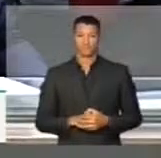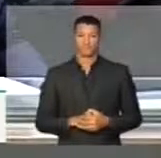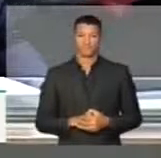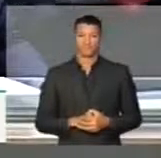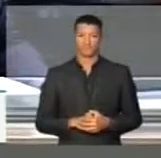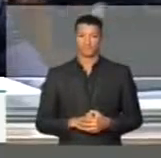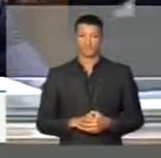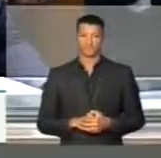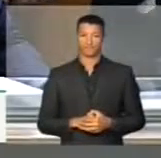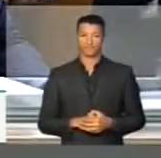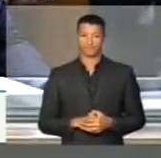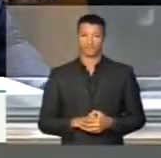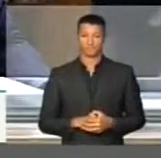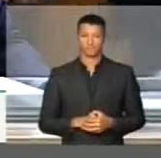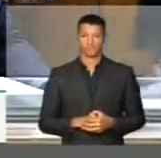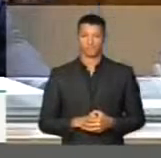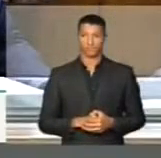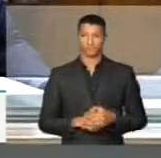Vota